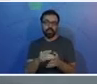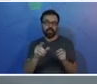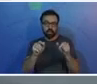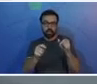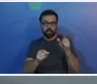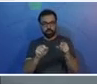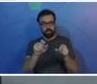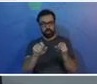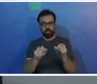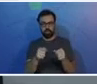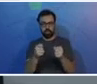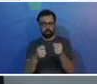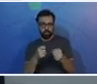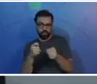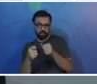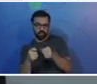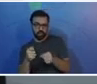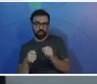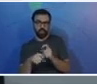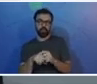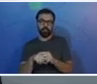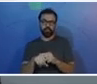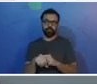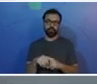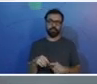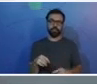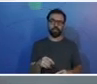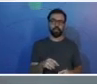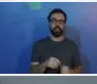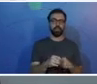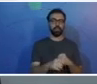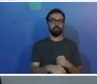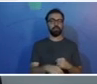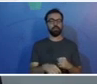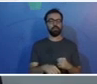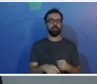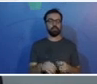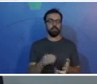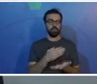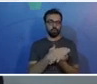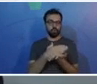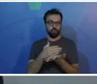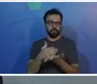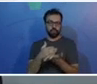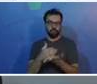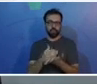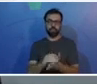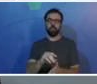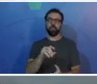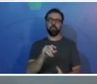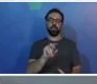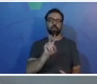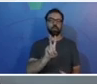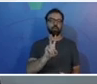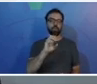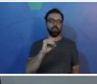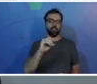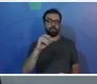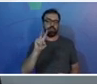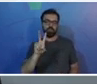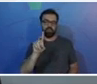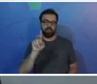representar o Poder Executivo no dia 1º de janeiro de 2021. E ela fica até dezembro